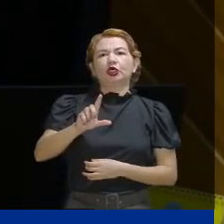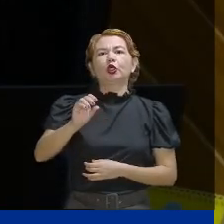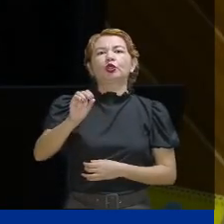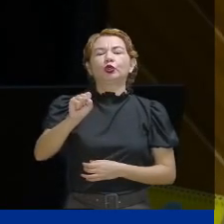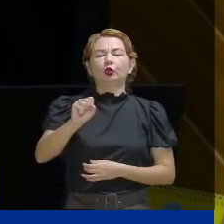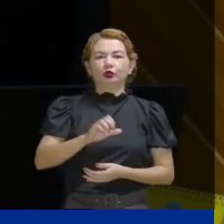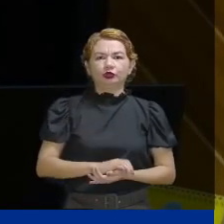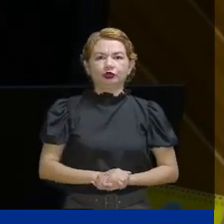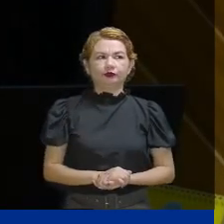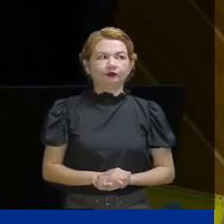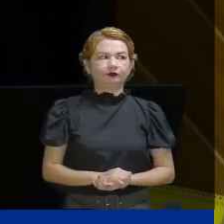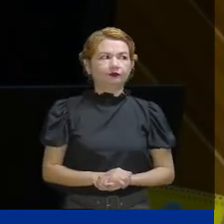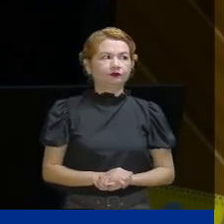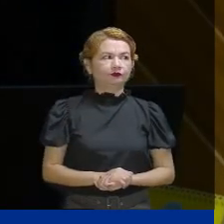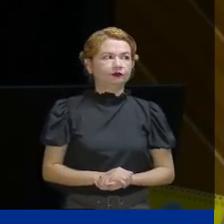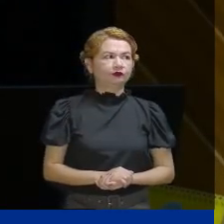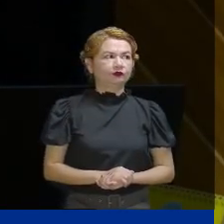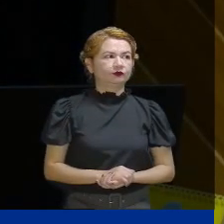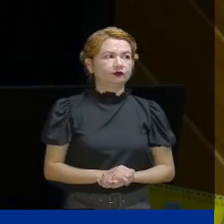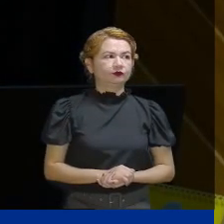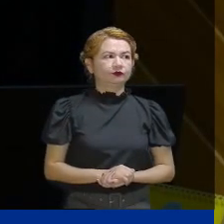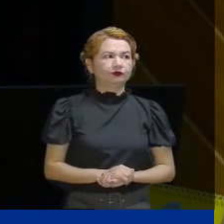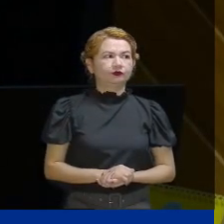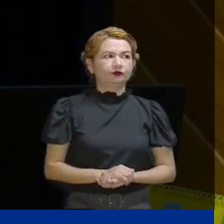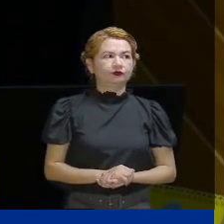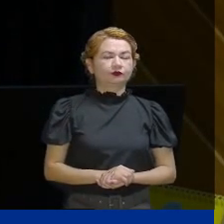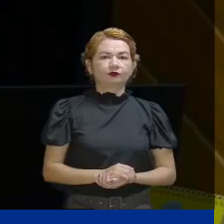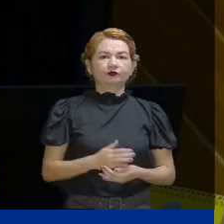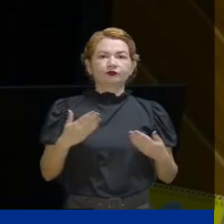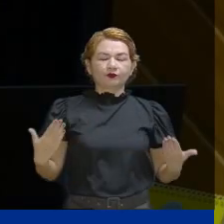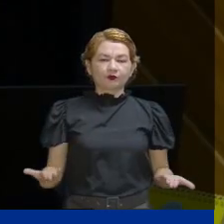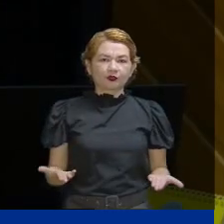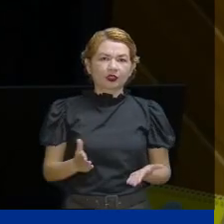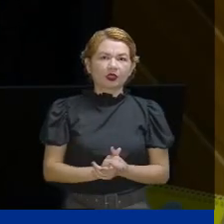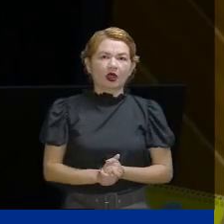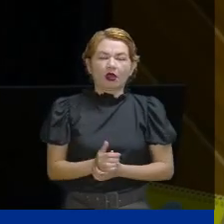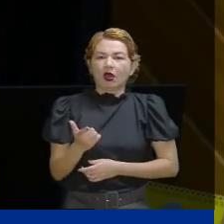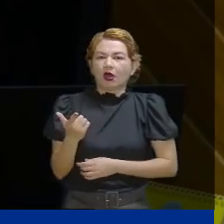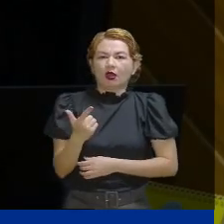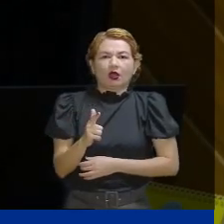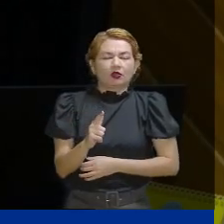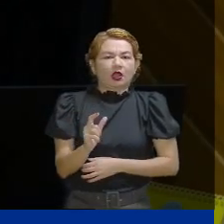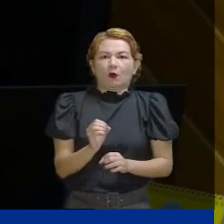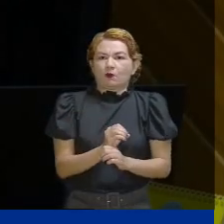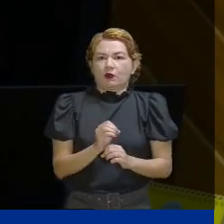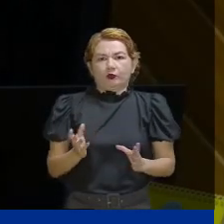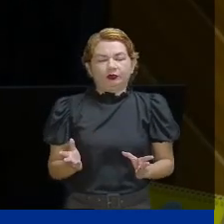agravo exatamente dizendo isso. Então, foi ventilado, não houve omissão.